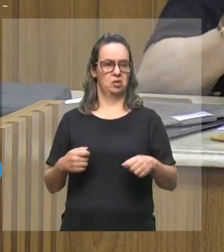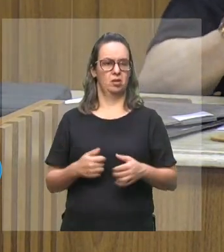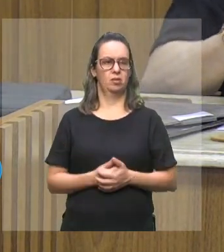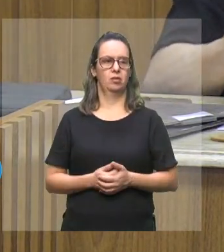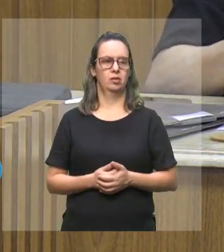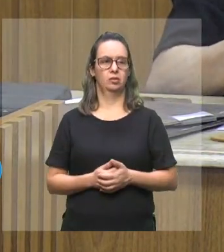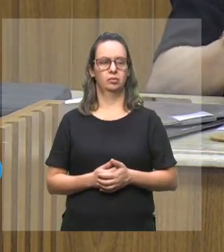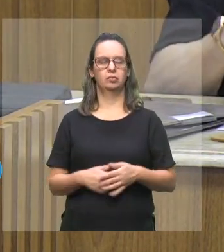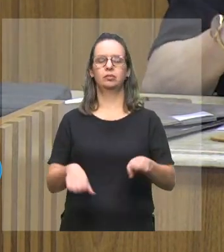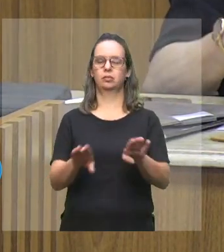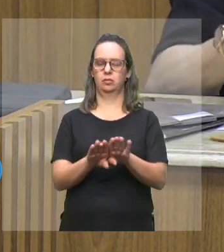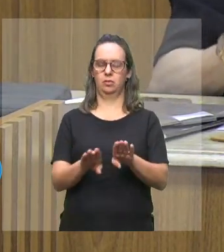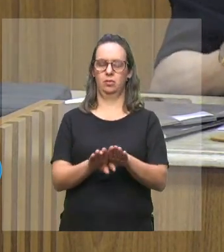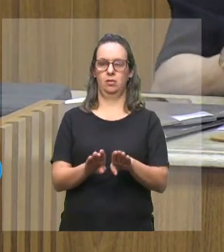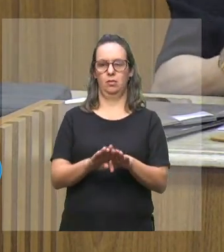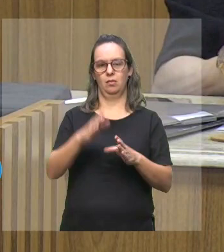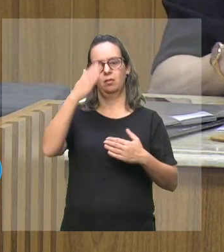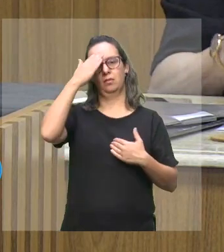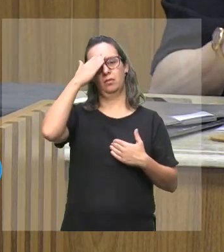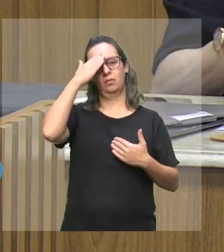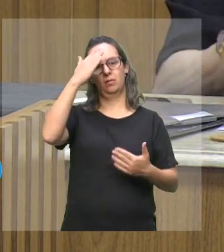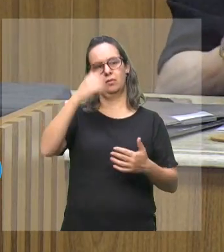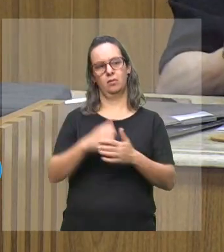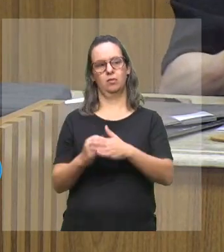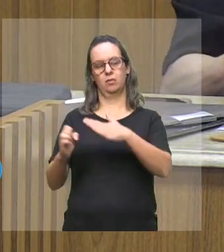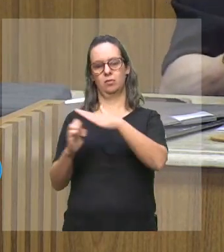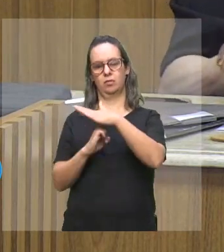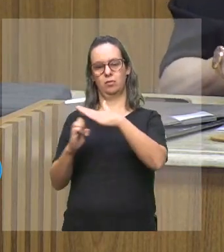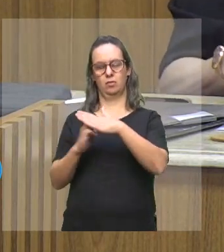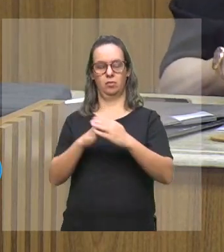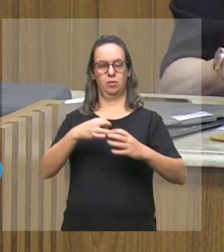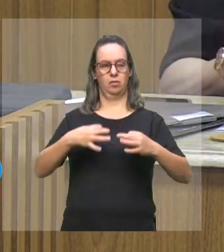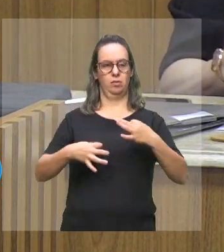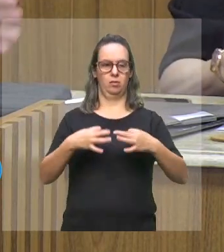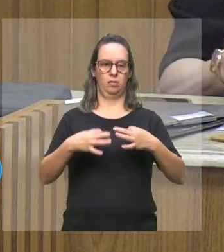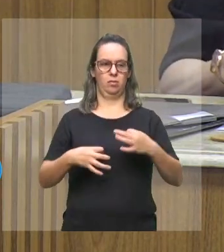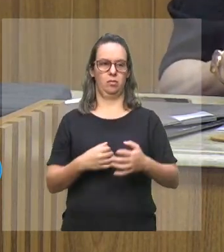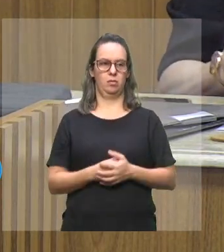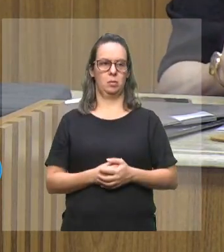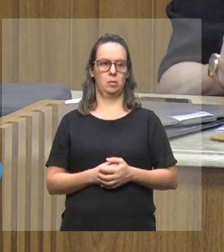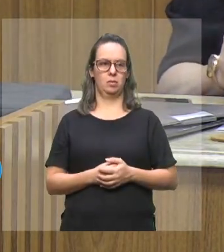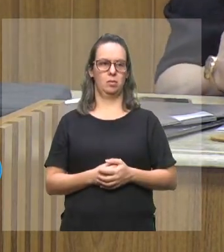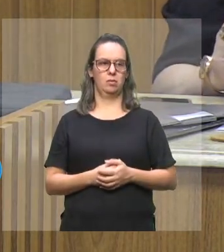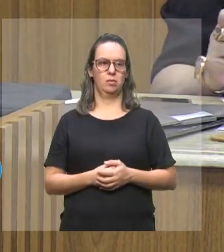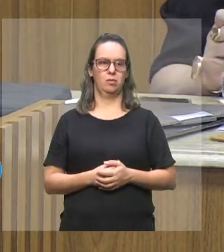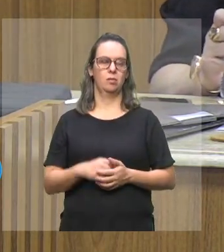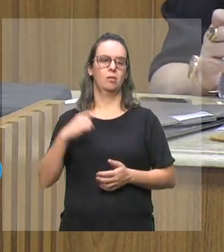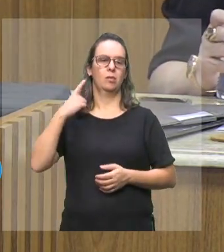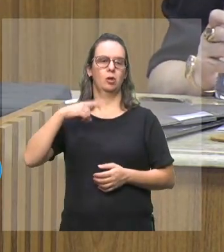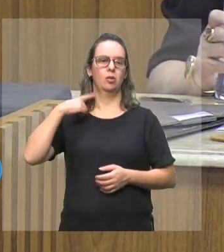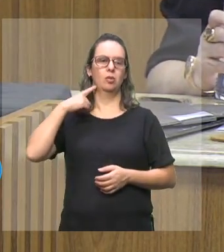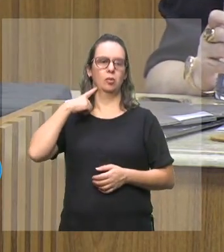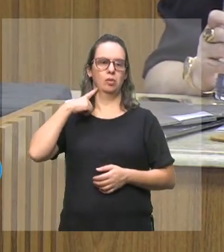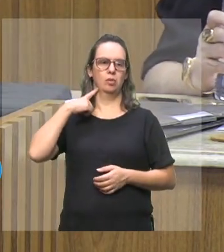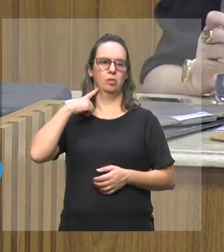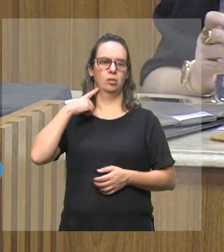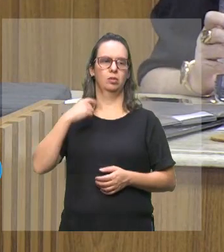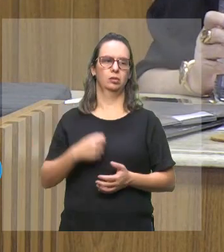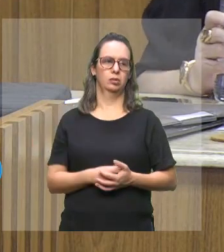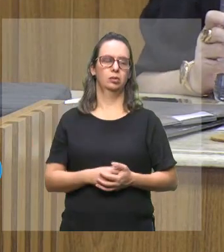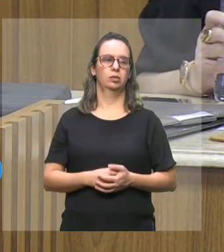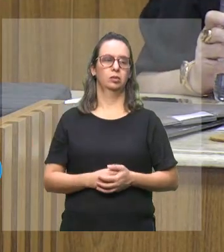quero agradecer aqui o nosso departamento jurídico, na pessoa do doutor Guilherme, pelo apoio na